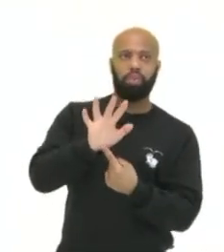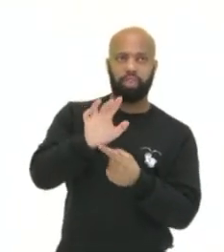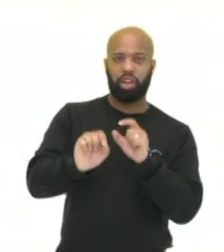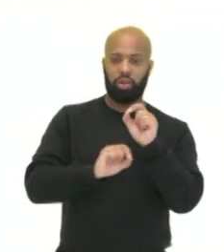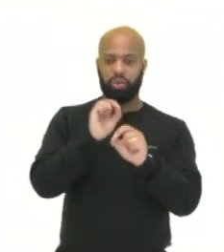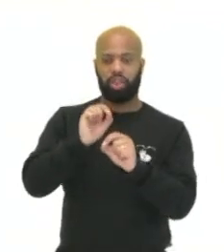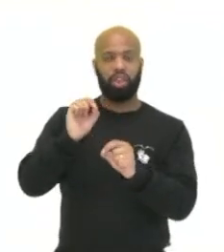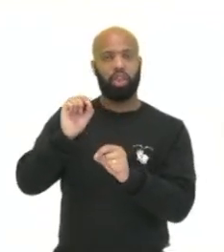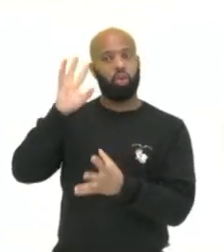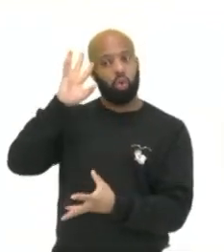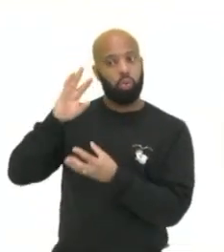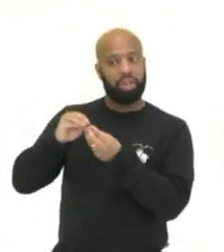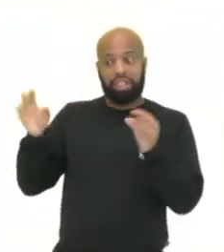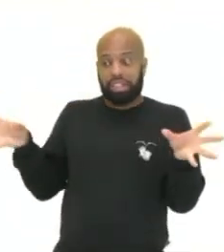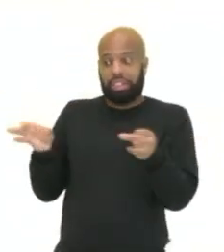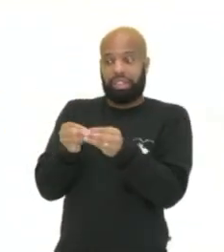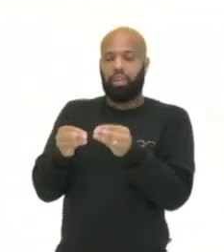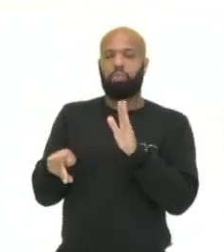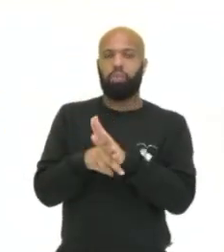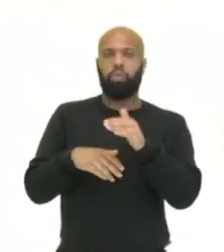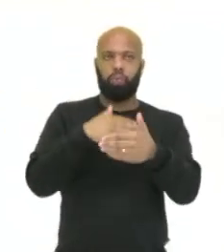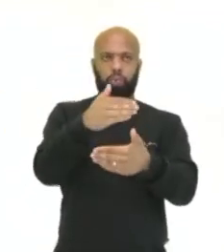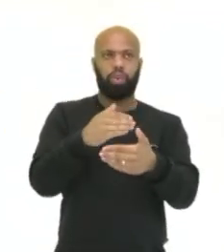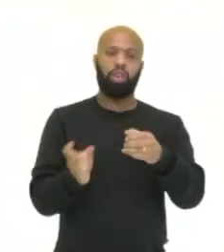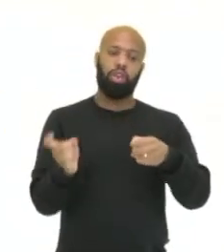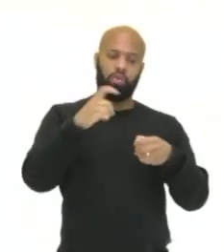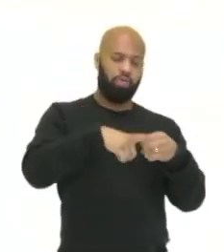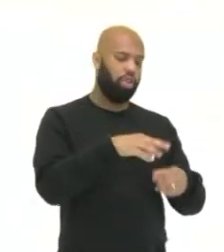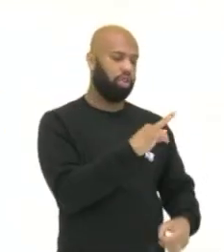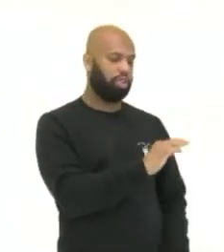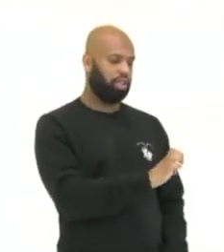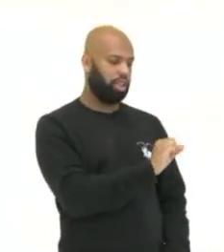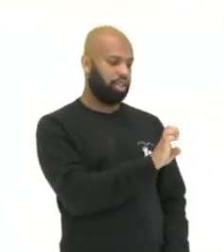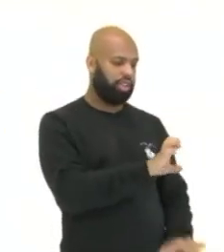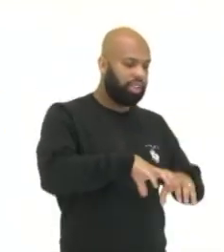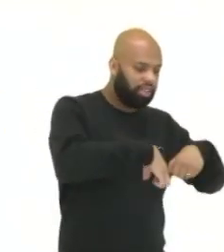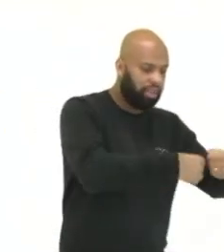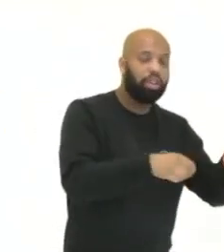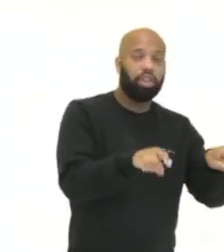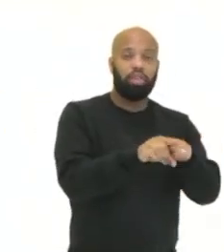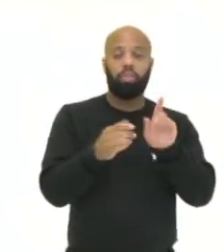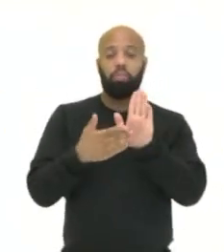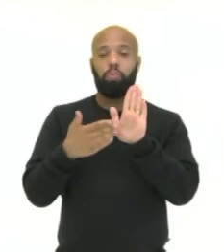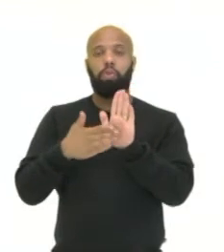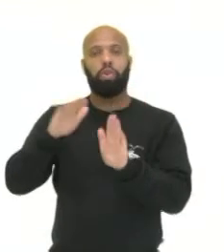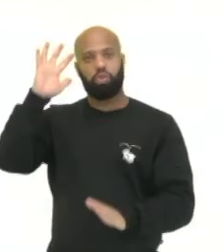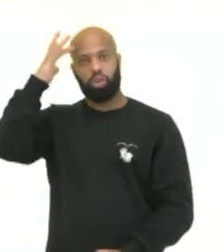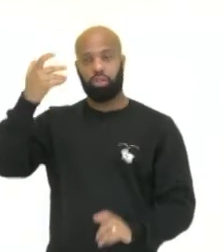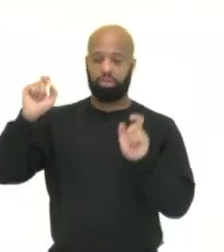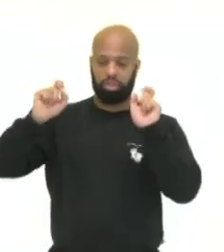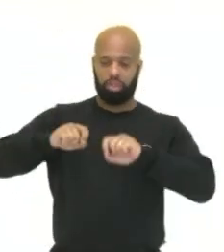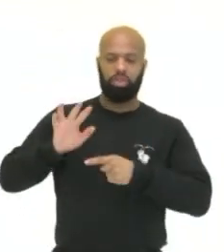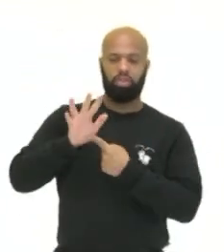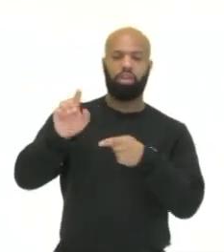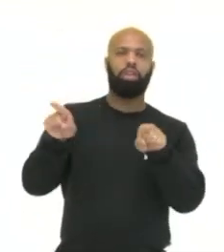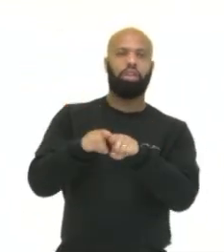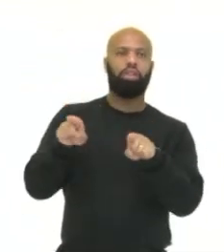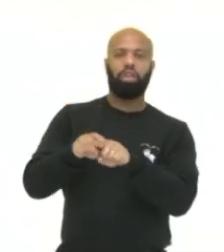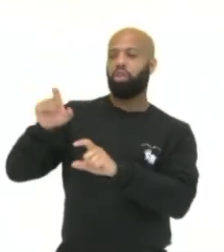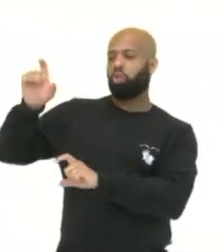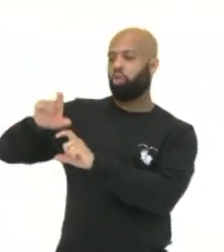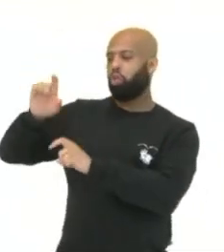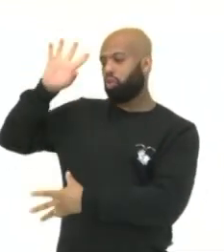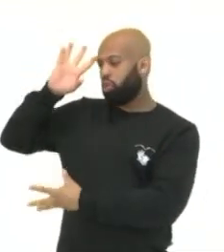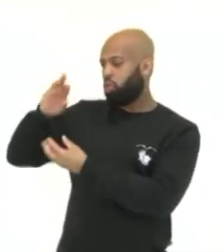uma síntese do desenvolvimento, reitera a tese, pode apresentar uma proposta de solução. Na conclusão, nós temos isso,